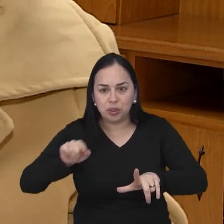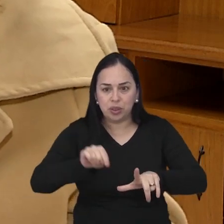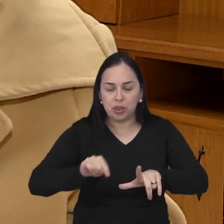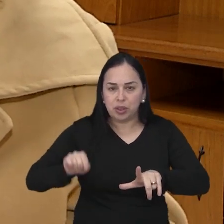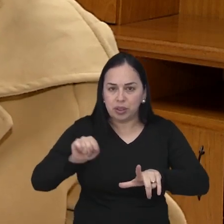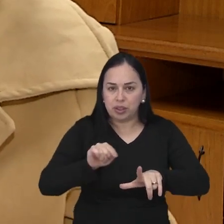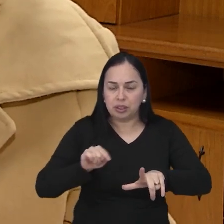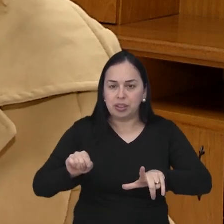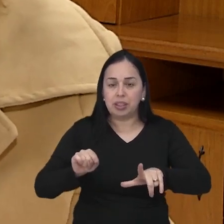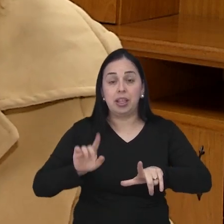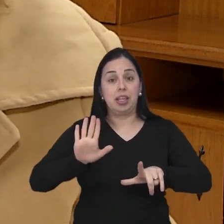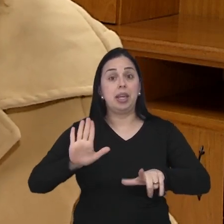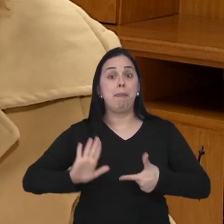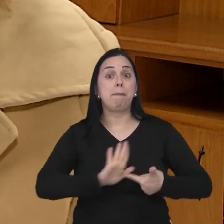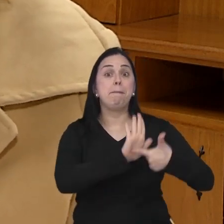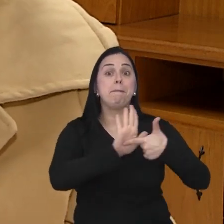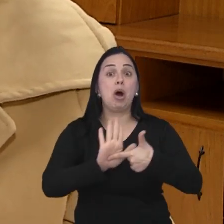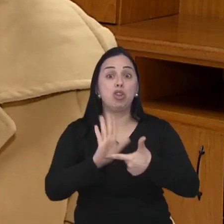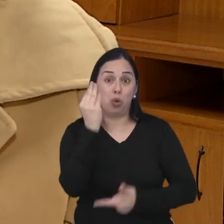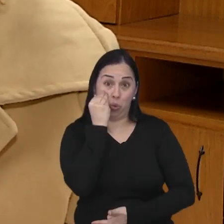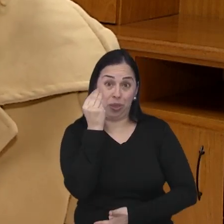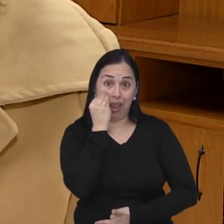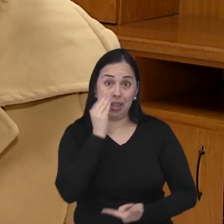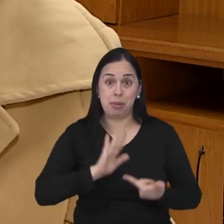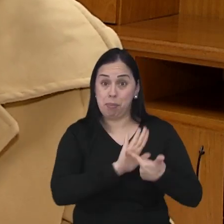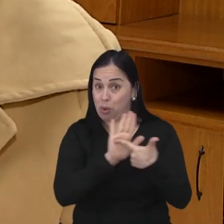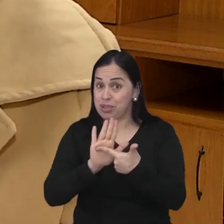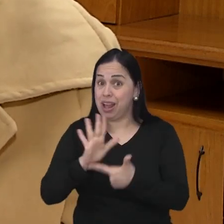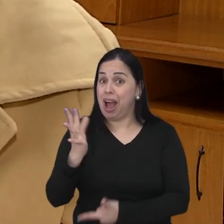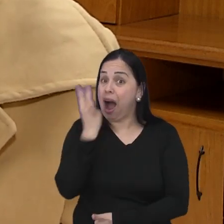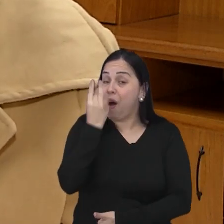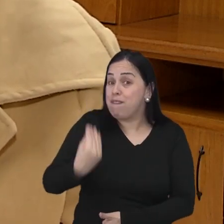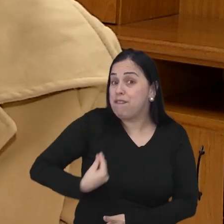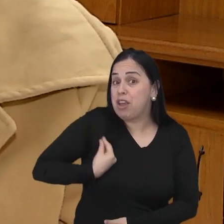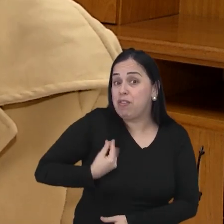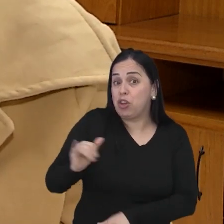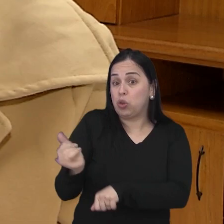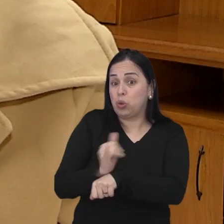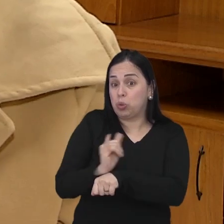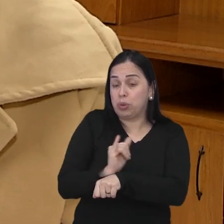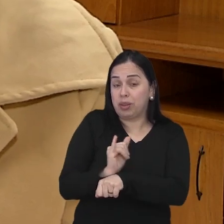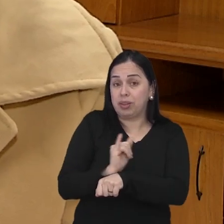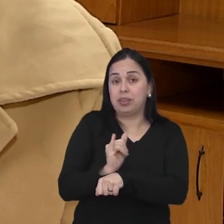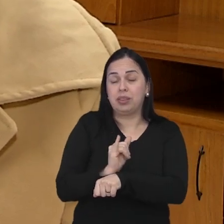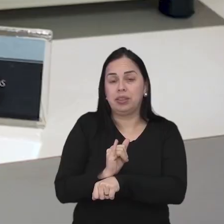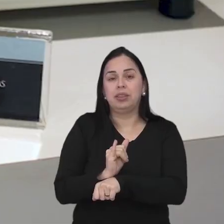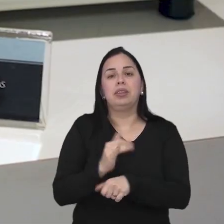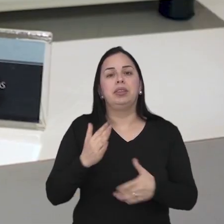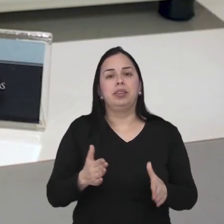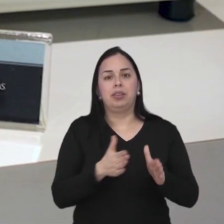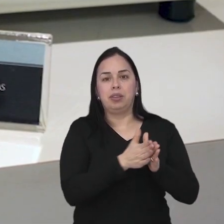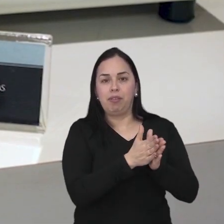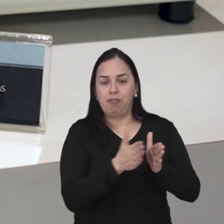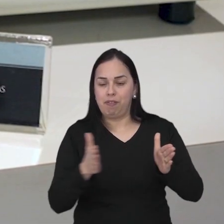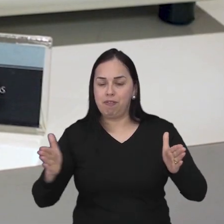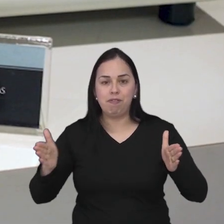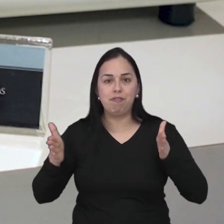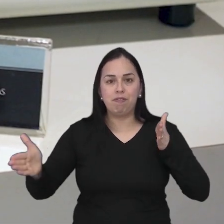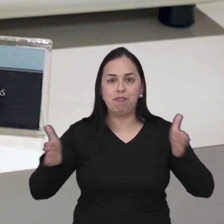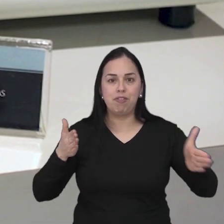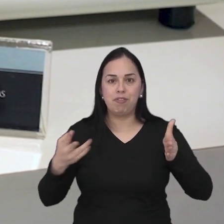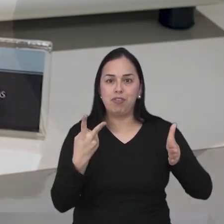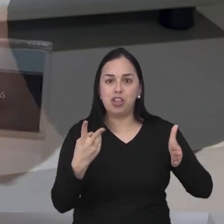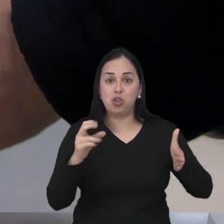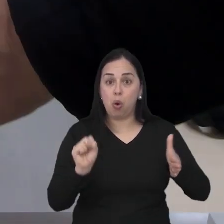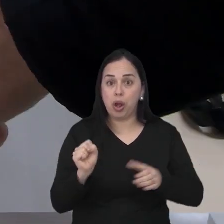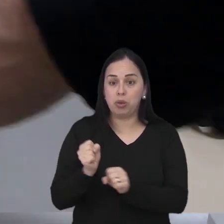num computador. E isso tudo é transmitido ao vivo pelo YouTube, pelo canal dos TRS. Passados 28 anos